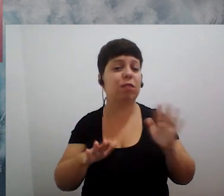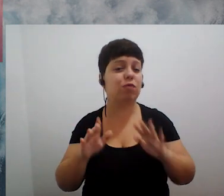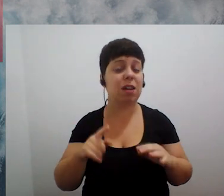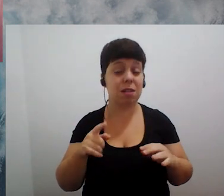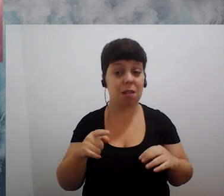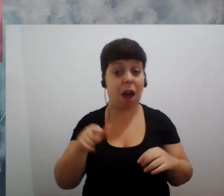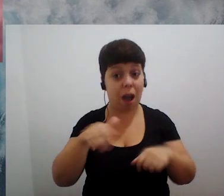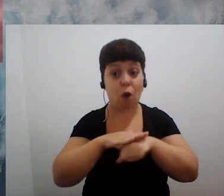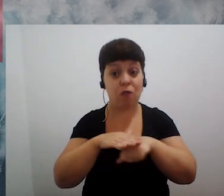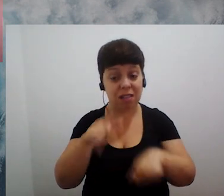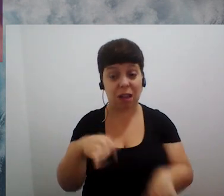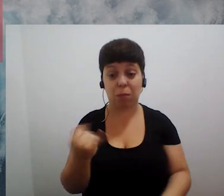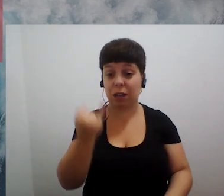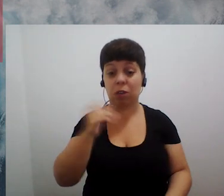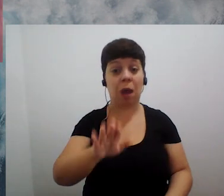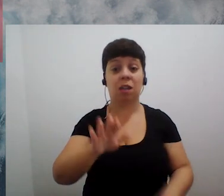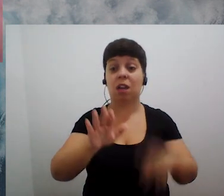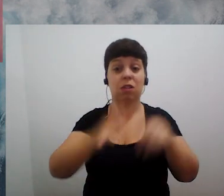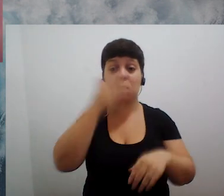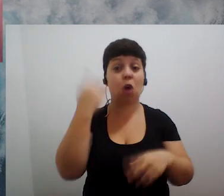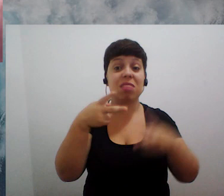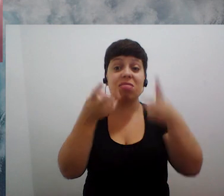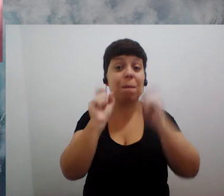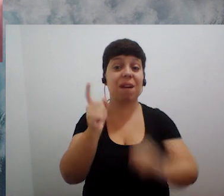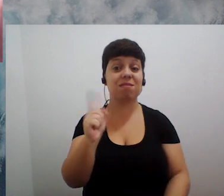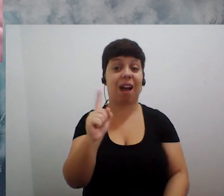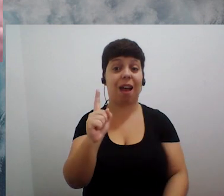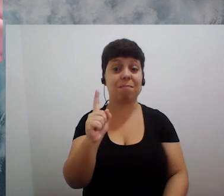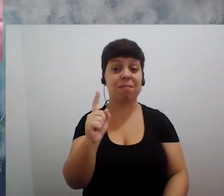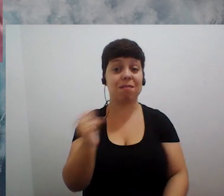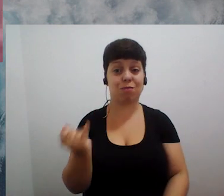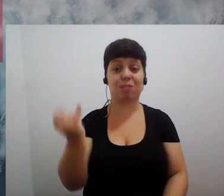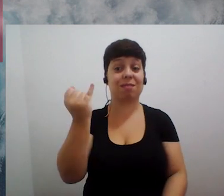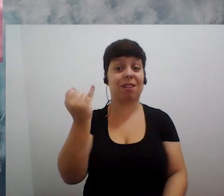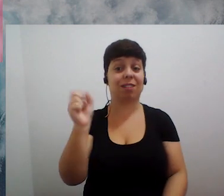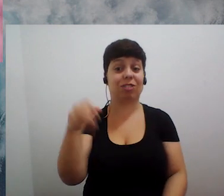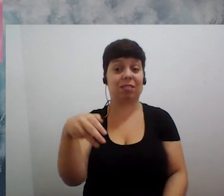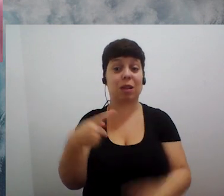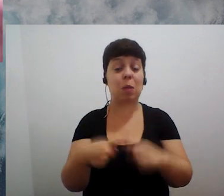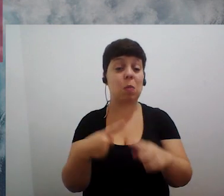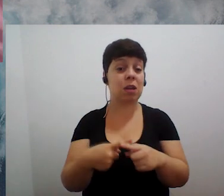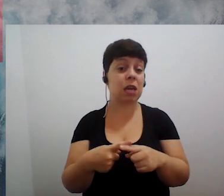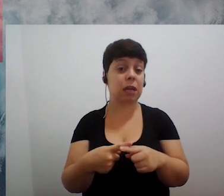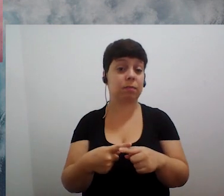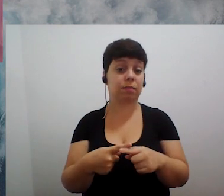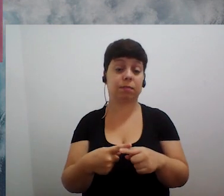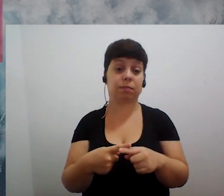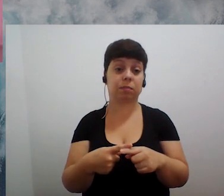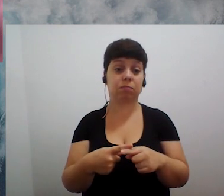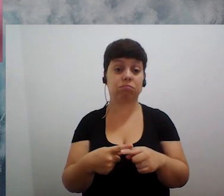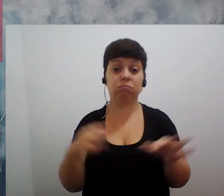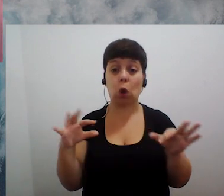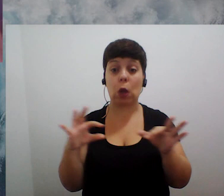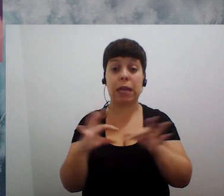vezes, essa discussão ela é tão importante, mas as pessoas não percebem que ela é importante, porque, na verdade, ela vai ter relação direta